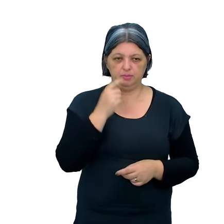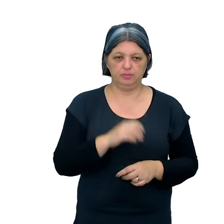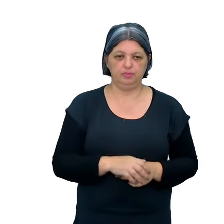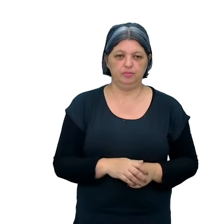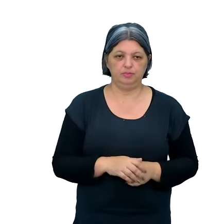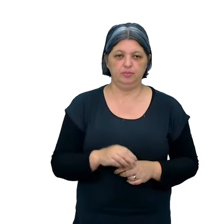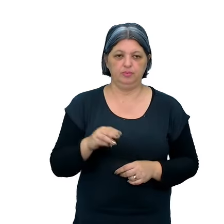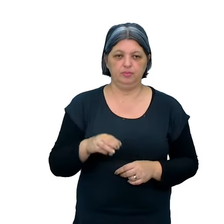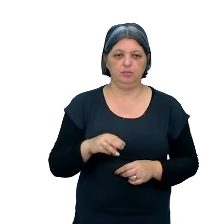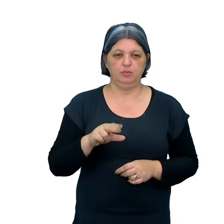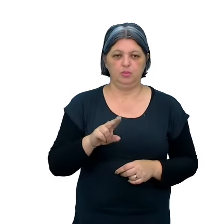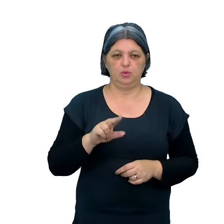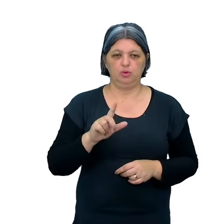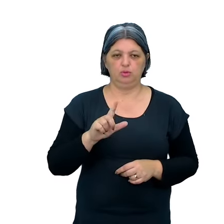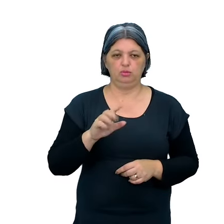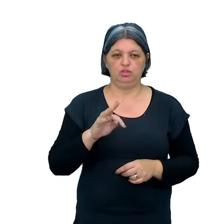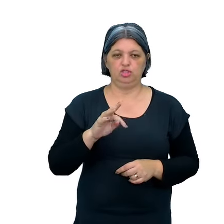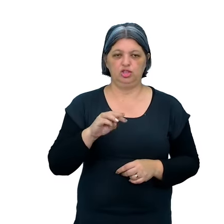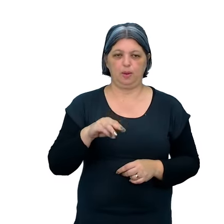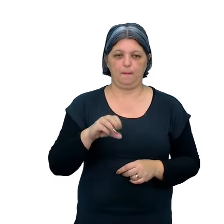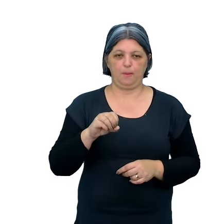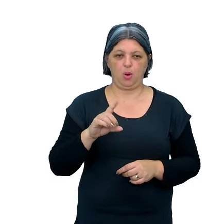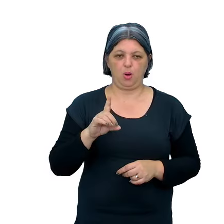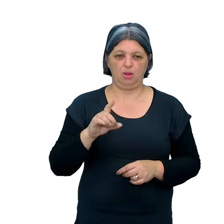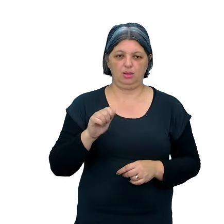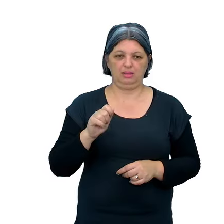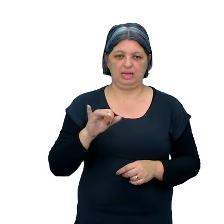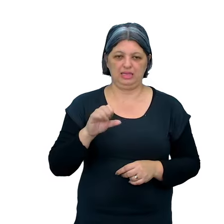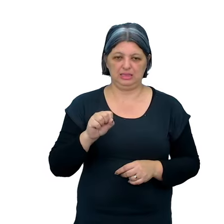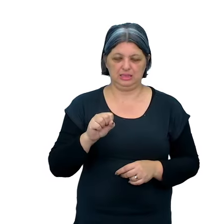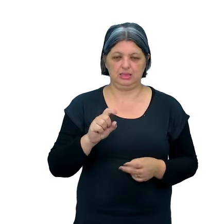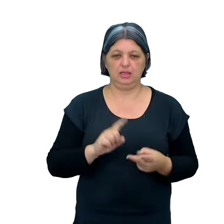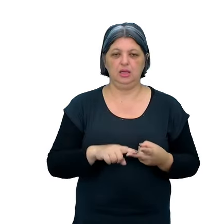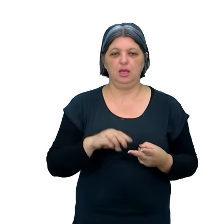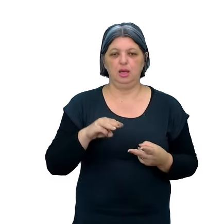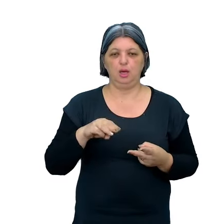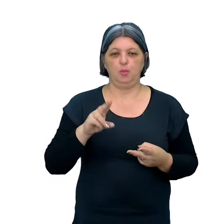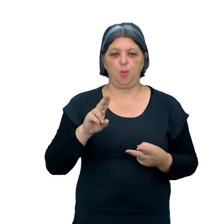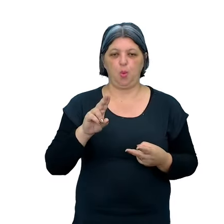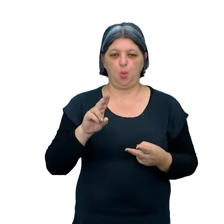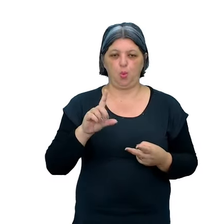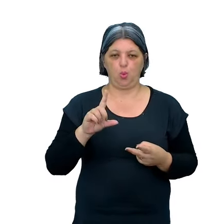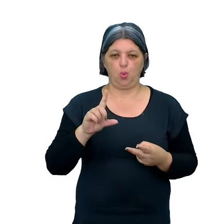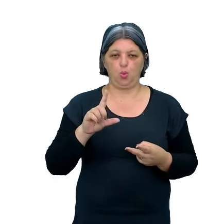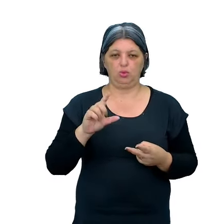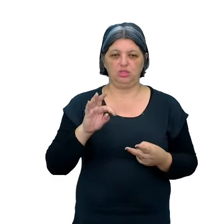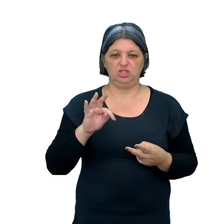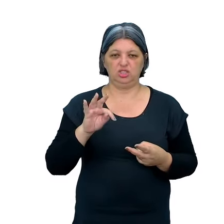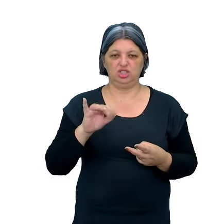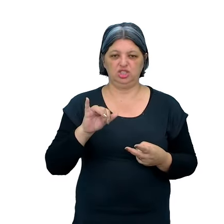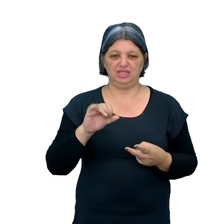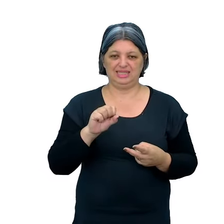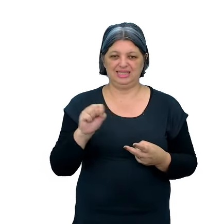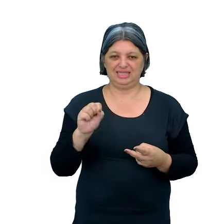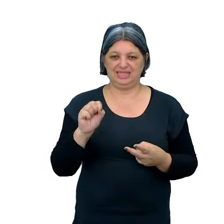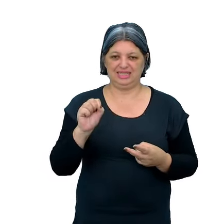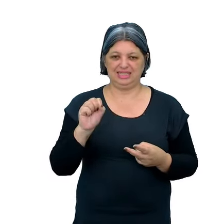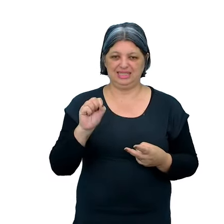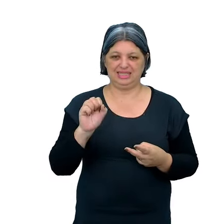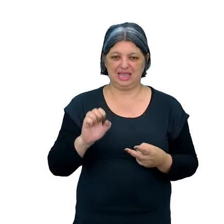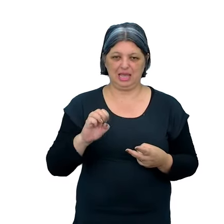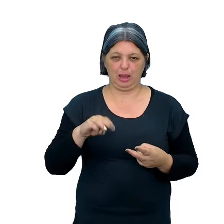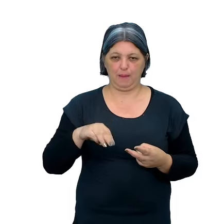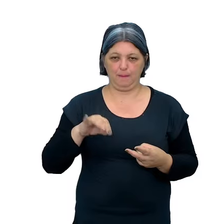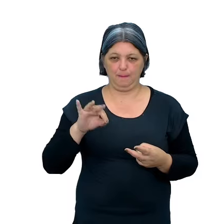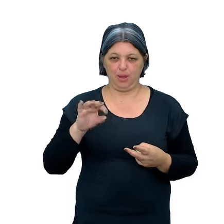multissemióticos. Resolvemos, então, aqui na formação de etapa, né, apresentar alguns conceitos de Rojo